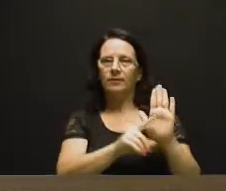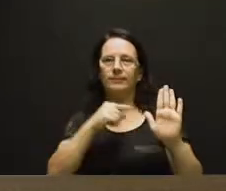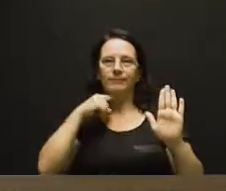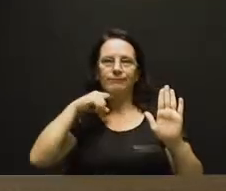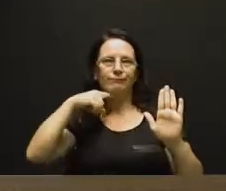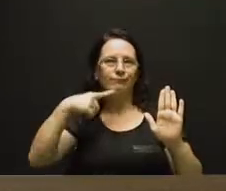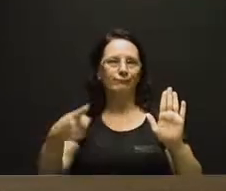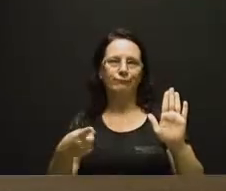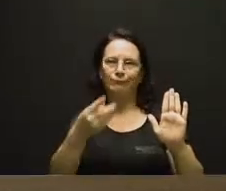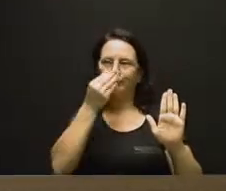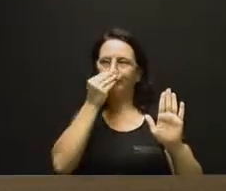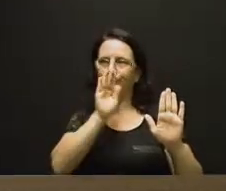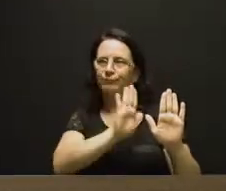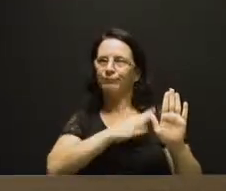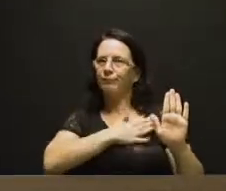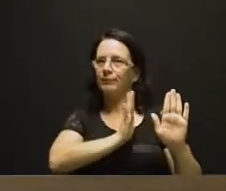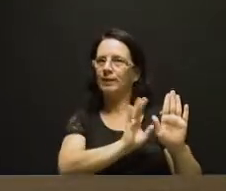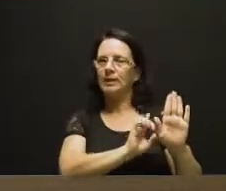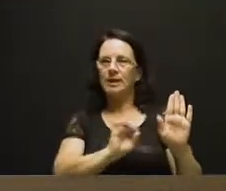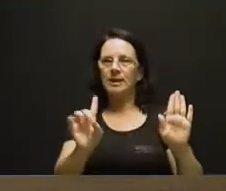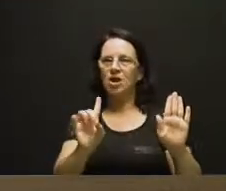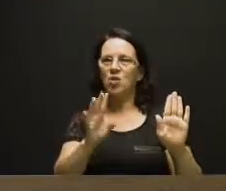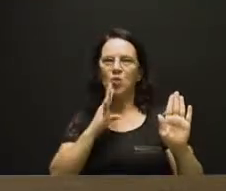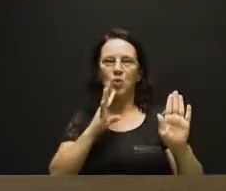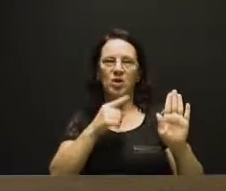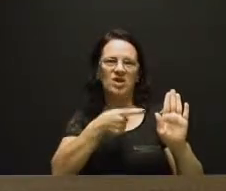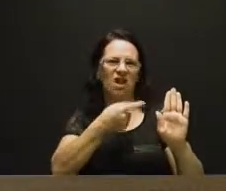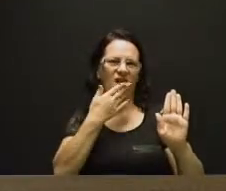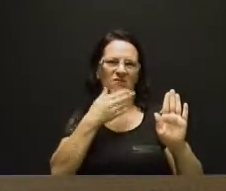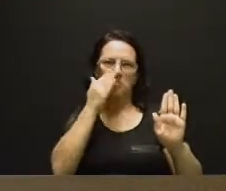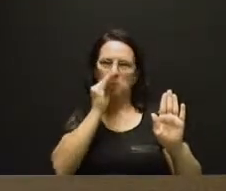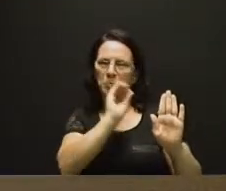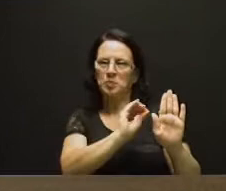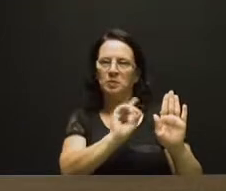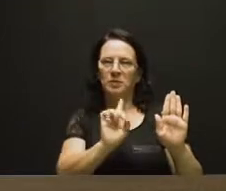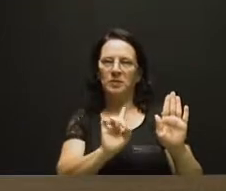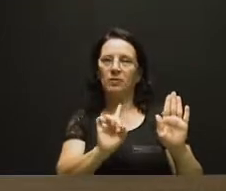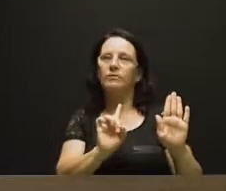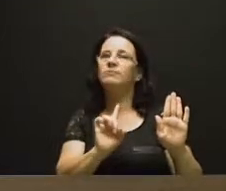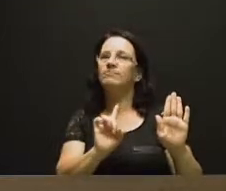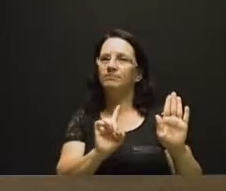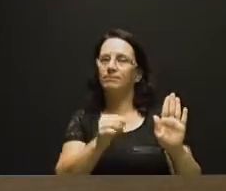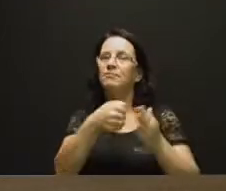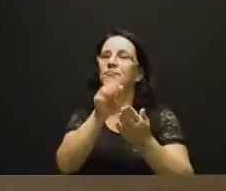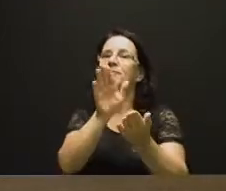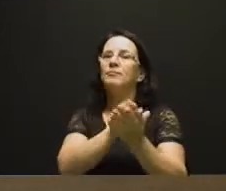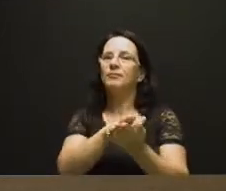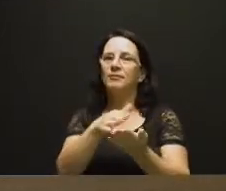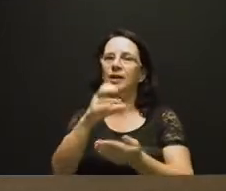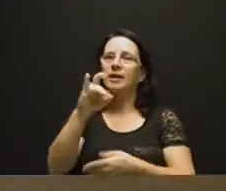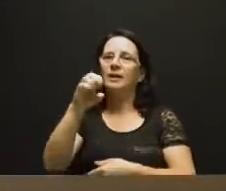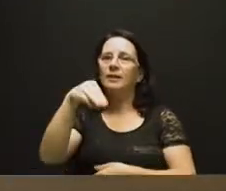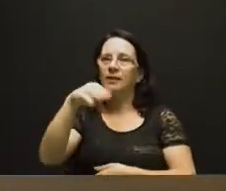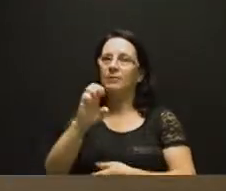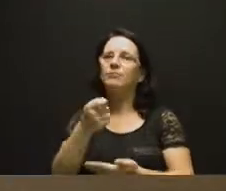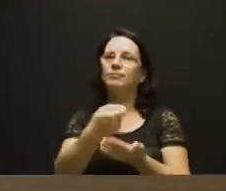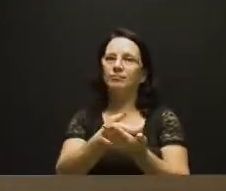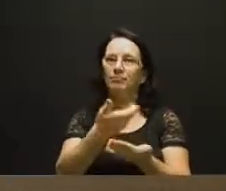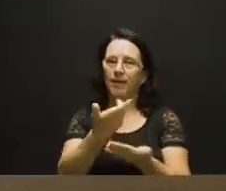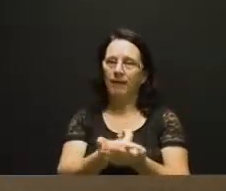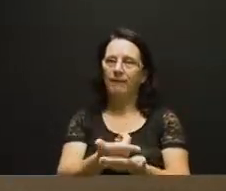é se escusar da lei alegando que não conhece né que fique claro isso e se ela existe ela tem que ser